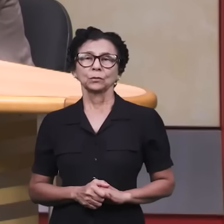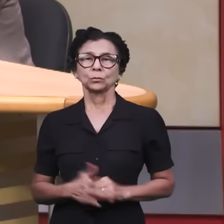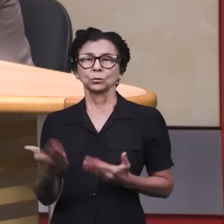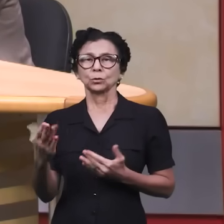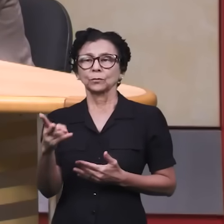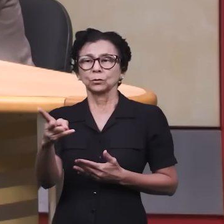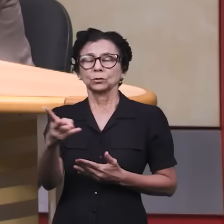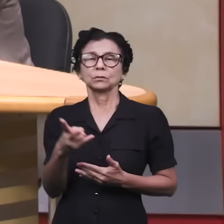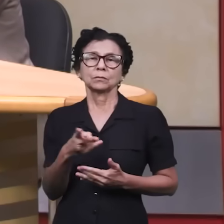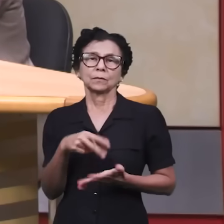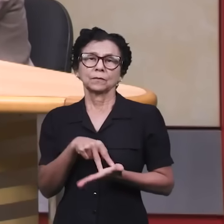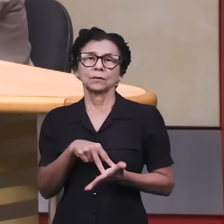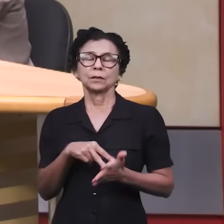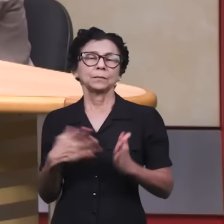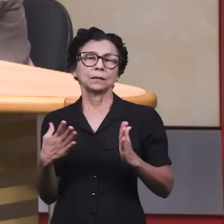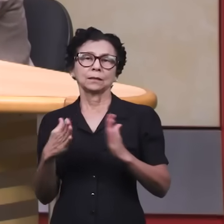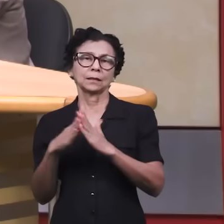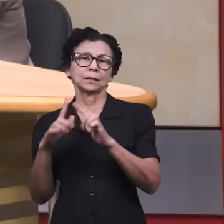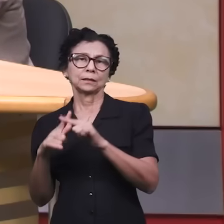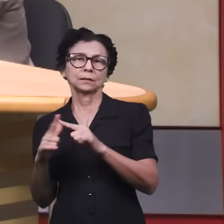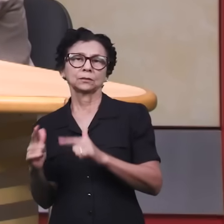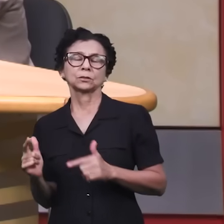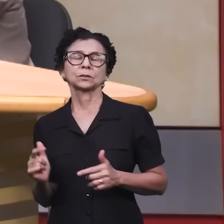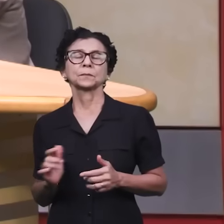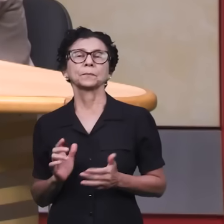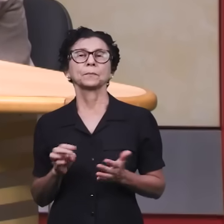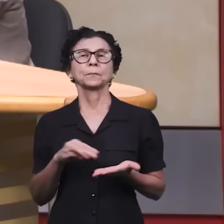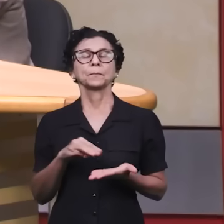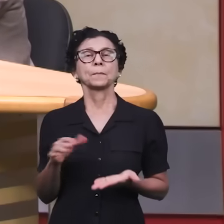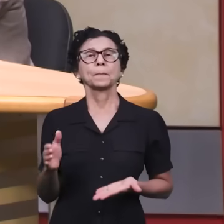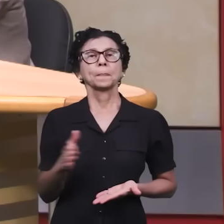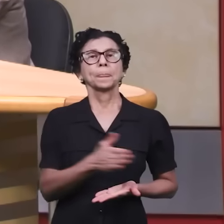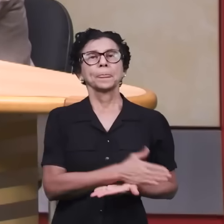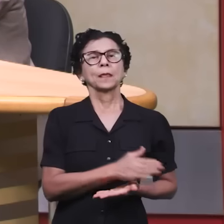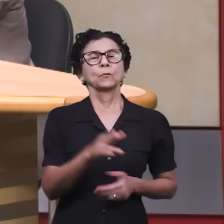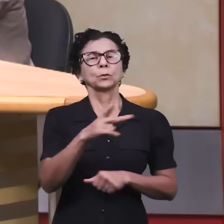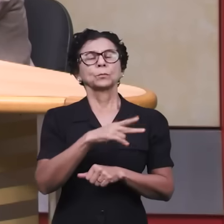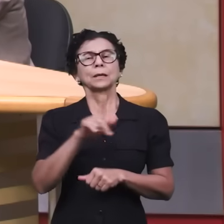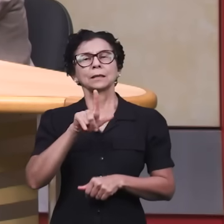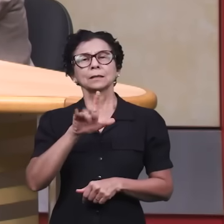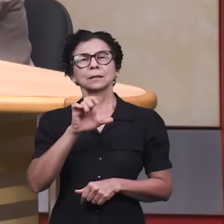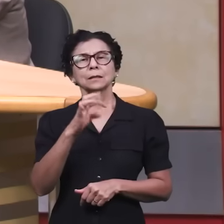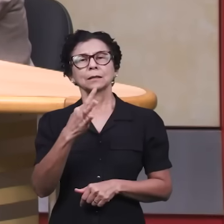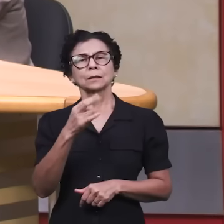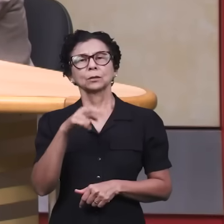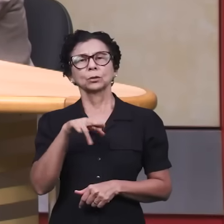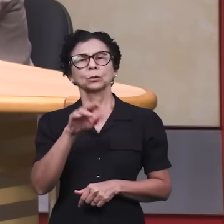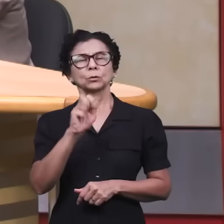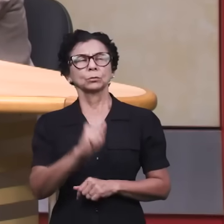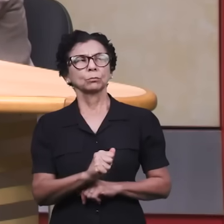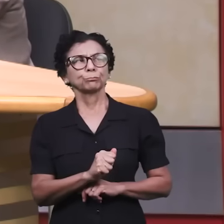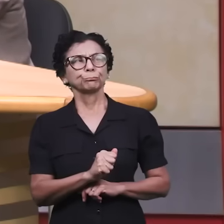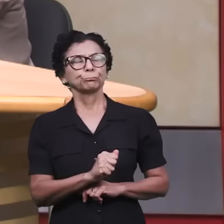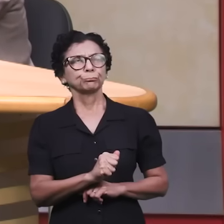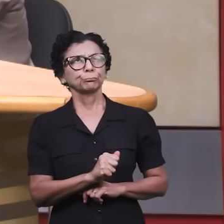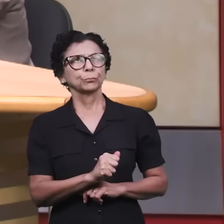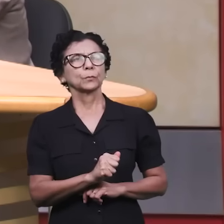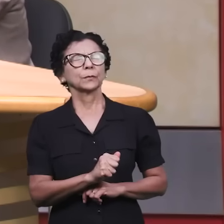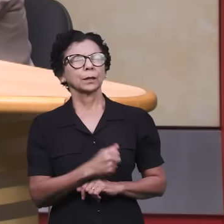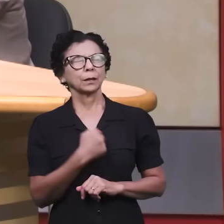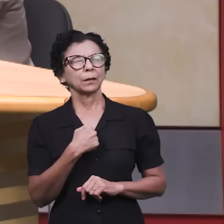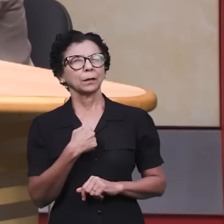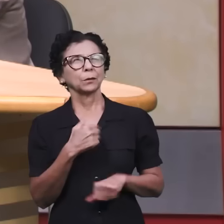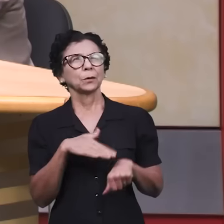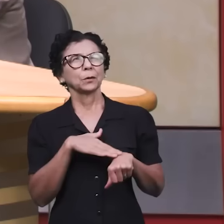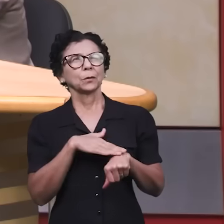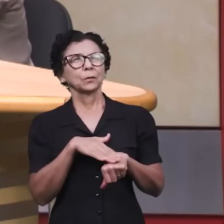seminário, Letônia ou Lituânia? Letônia. Isso, você estava. E eu conversei com um pastor lá